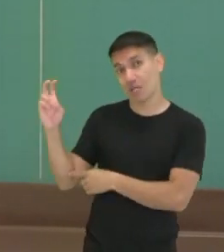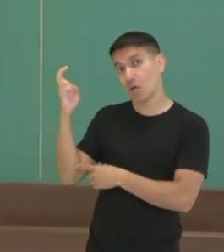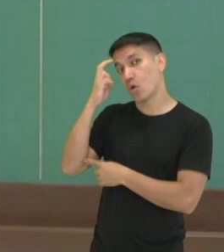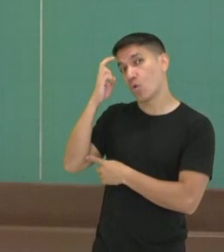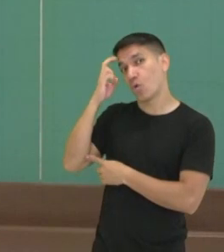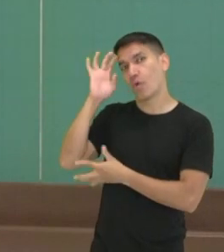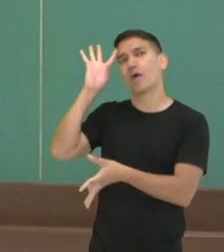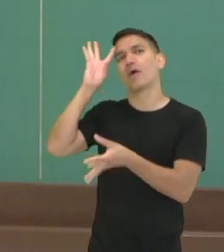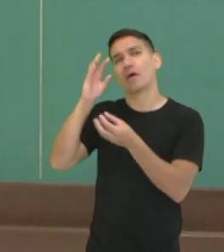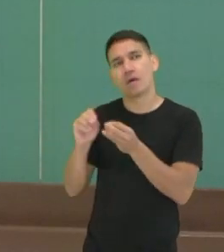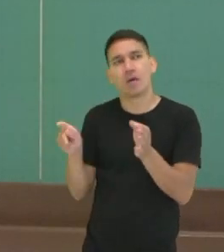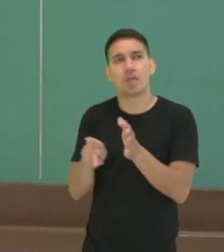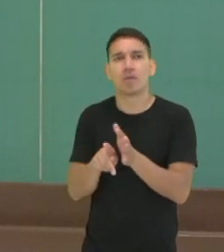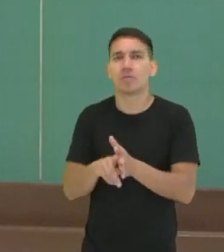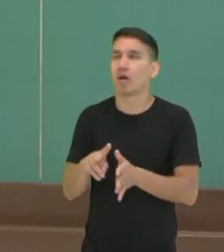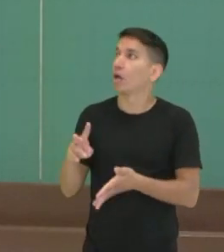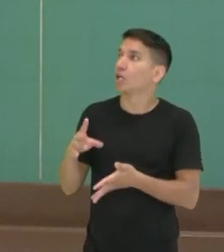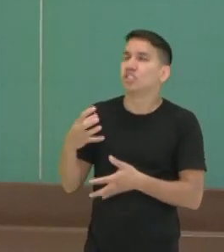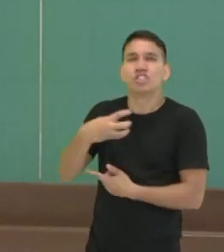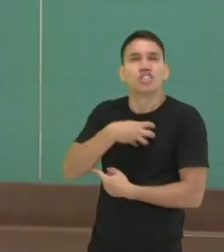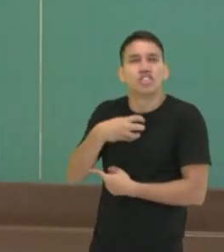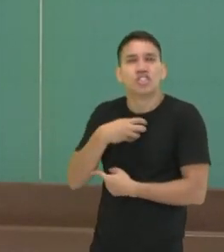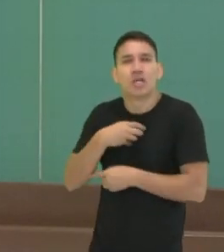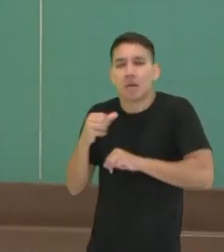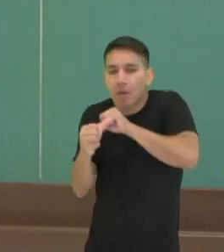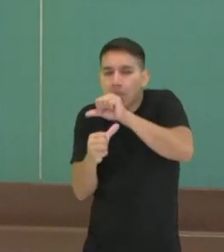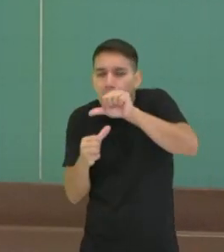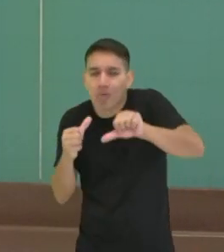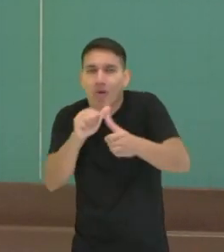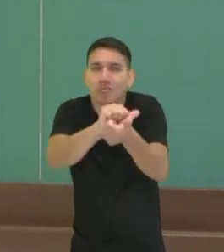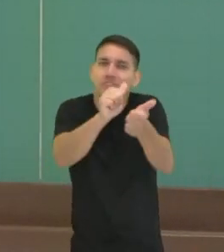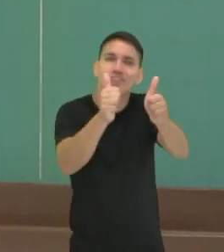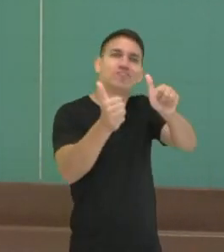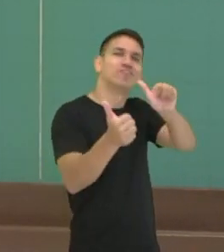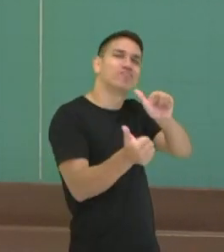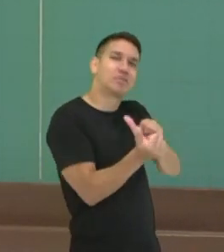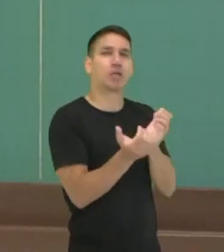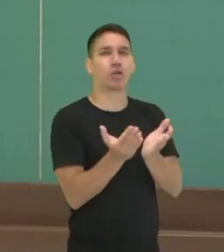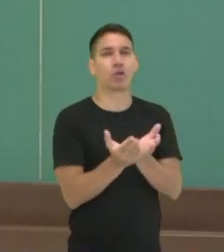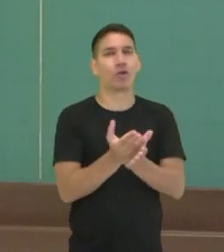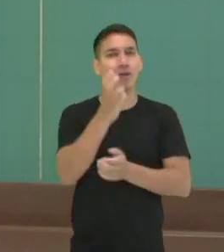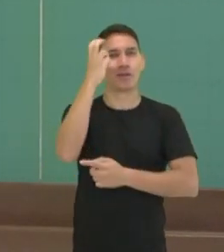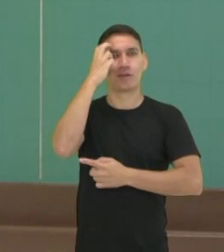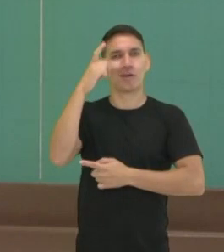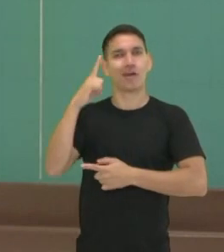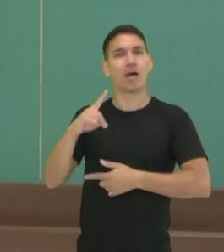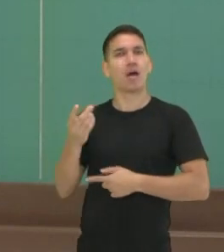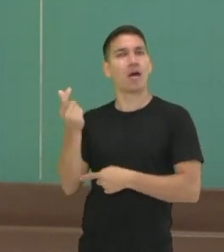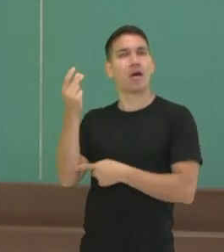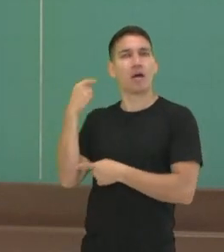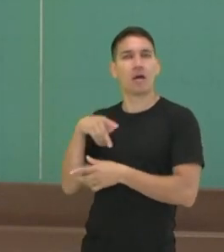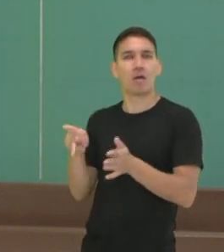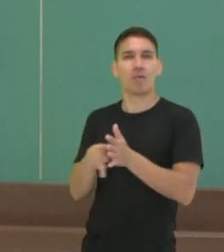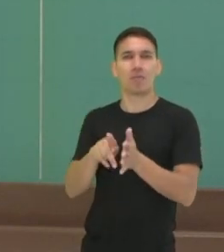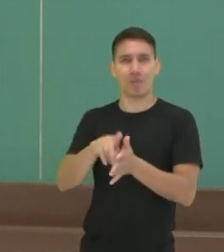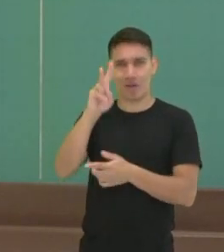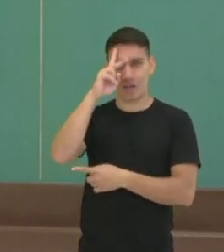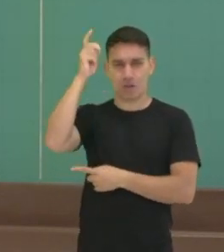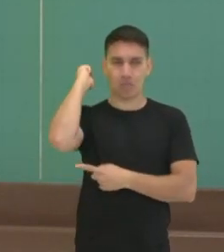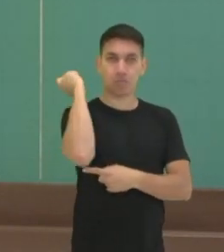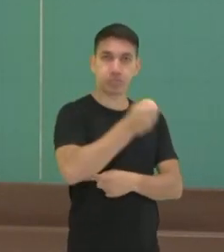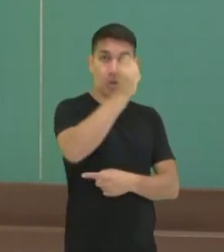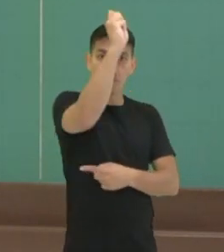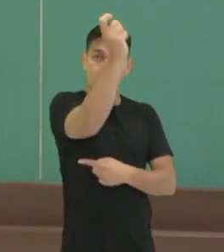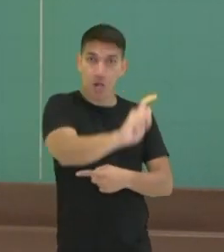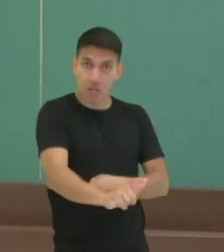eles integravam na forma de representar nessa nova cultura cristã. Ou seja, aquele antigo martelo de Thor nórdico vai se